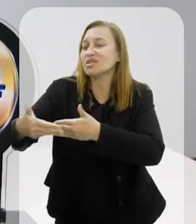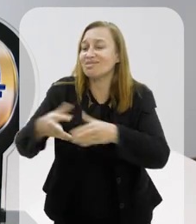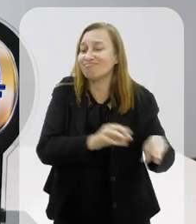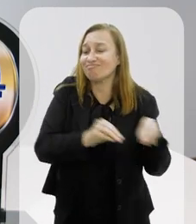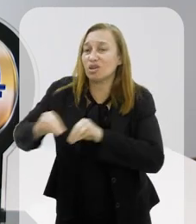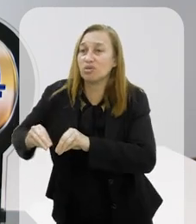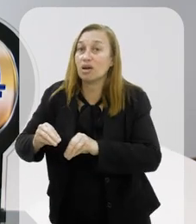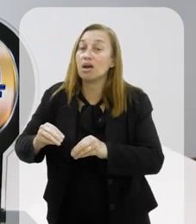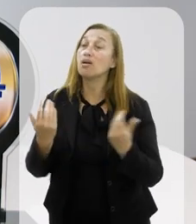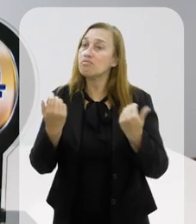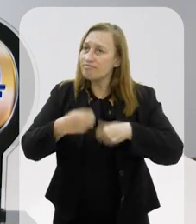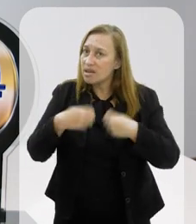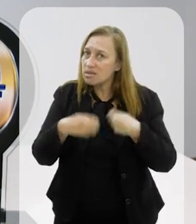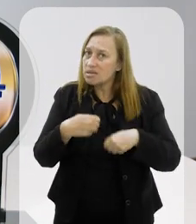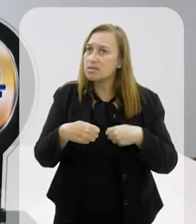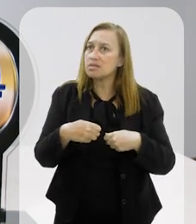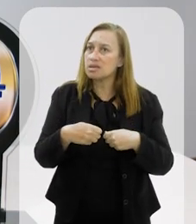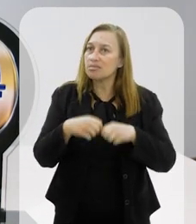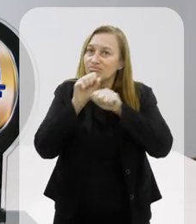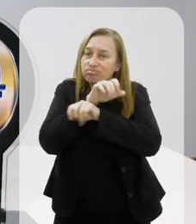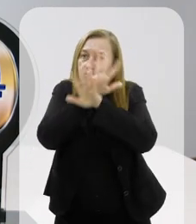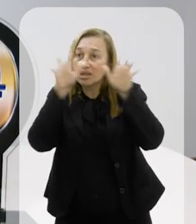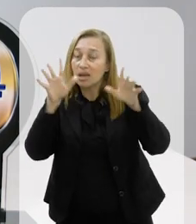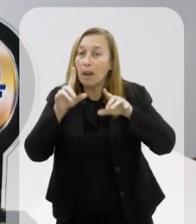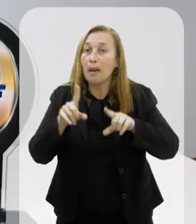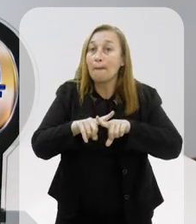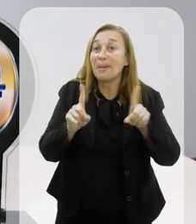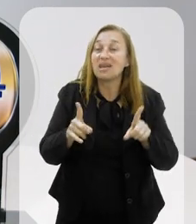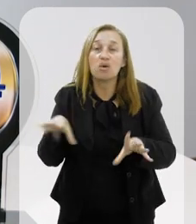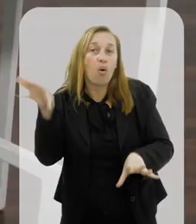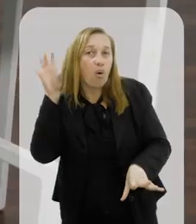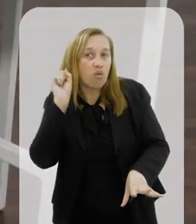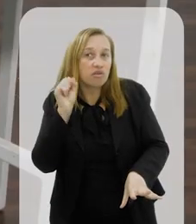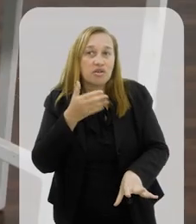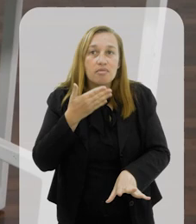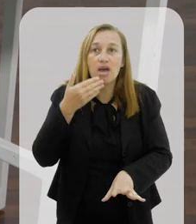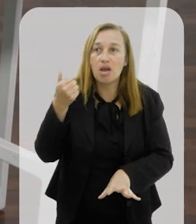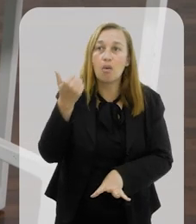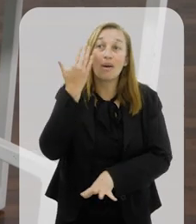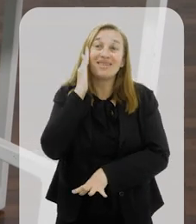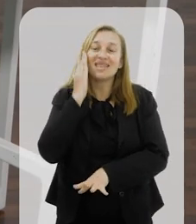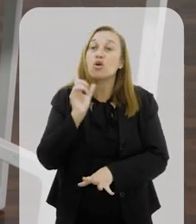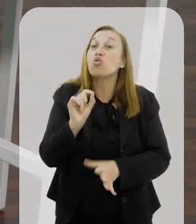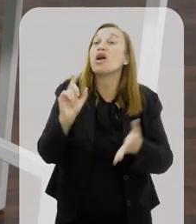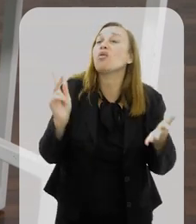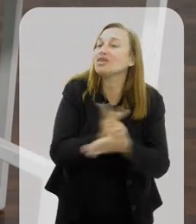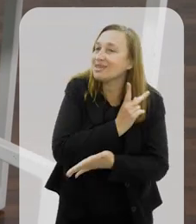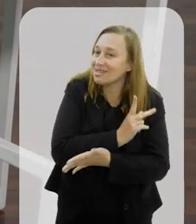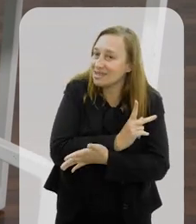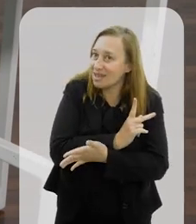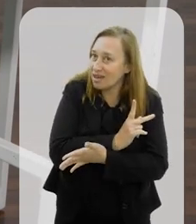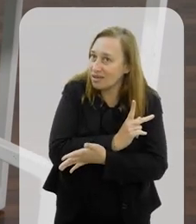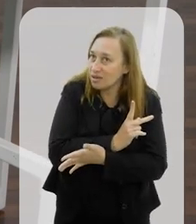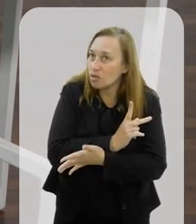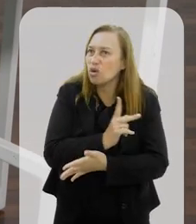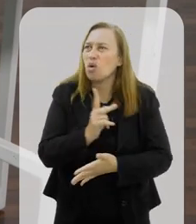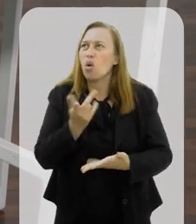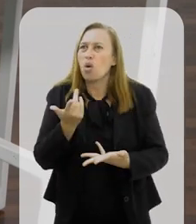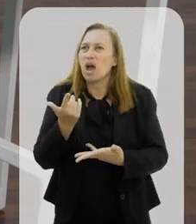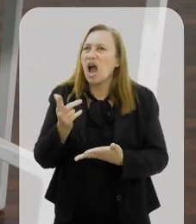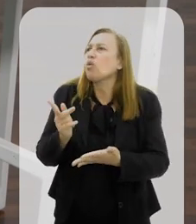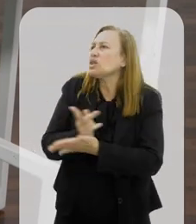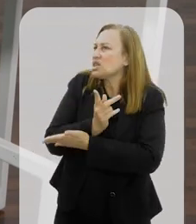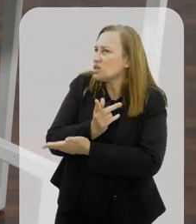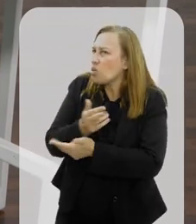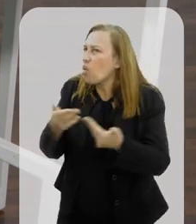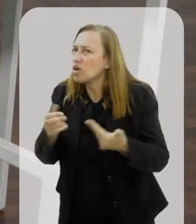processo que eu acho que a gente precisa não digo um esclarecimento Mas eu vi as partes né Não claro vi o que que aconteceu para entender ou será que